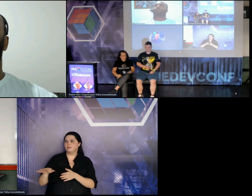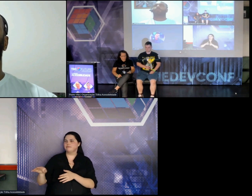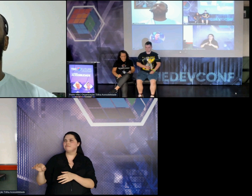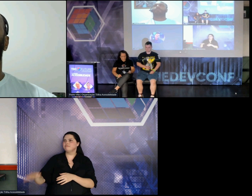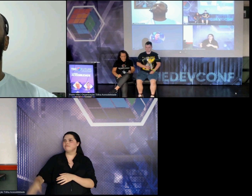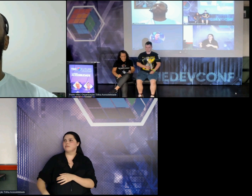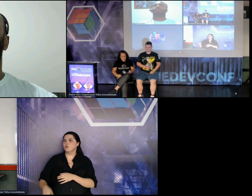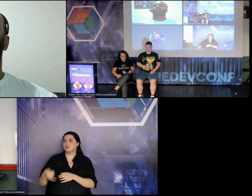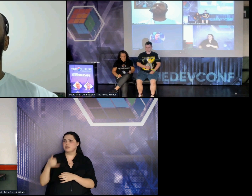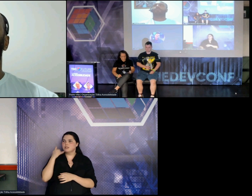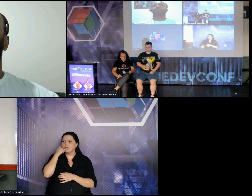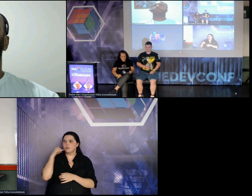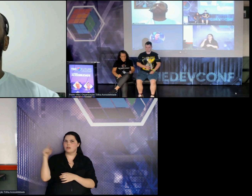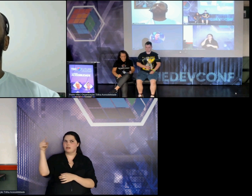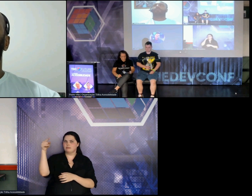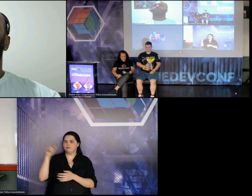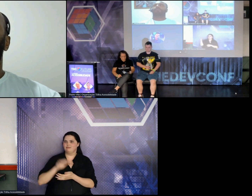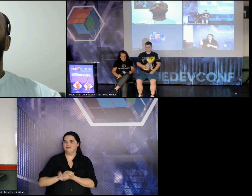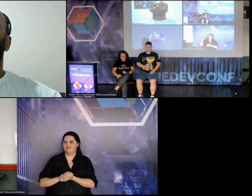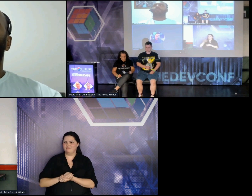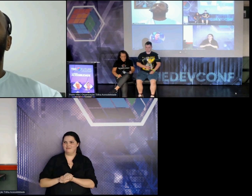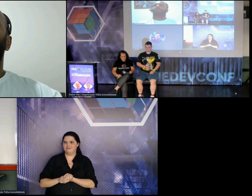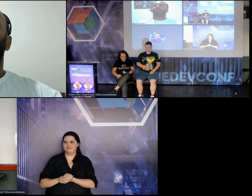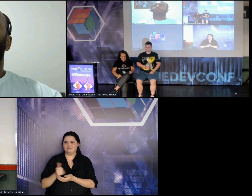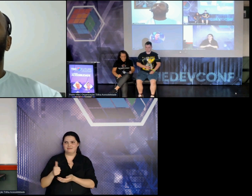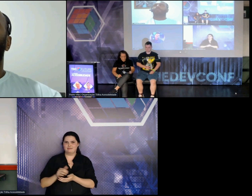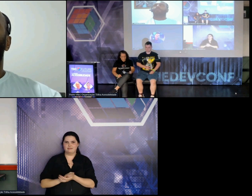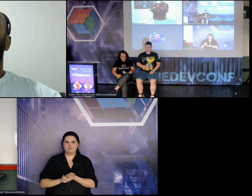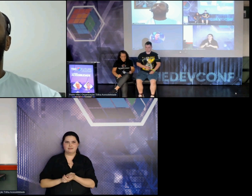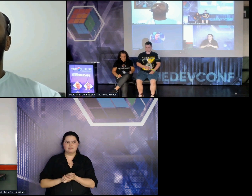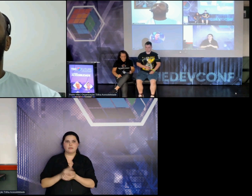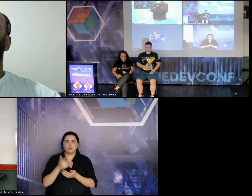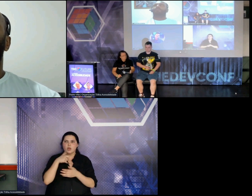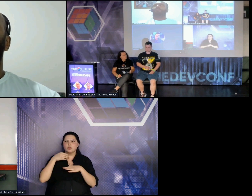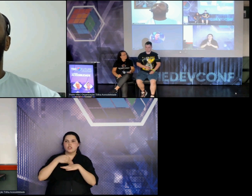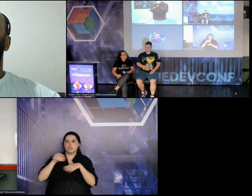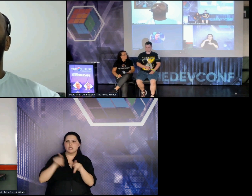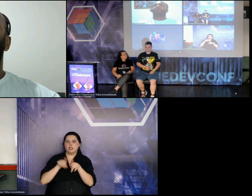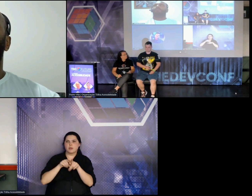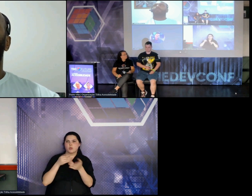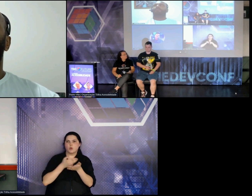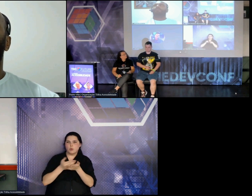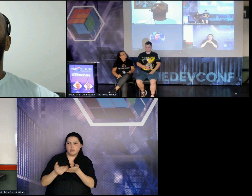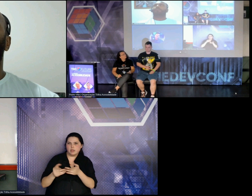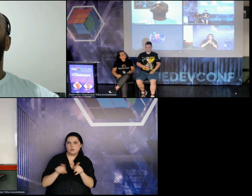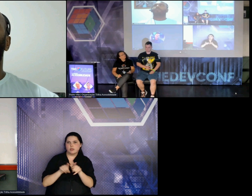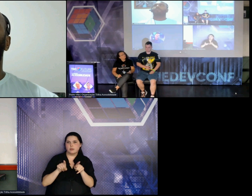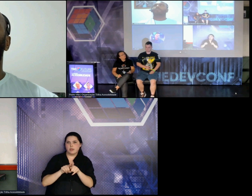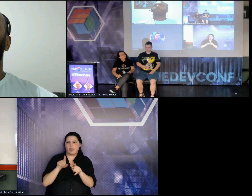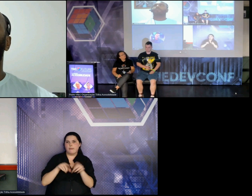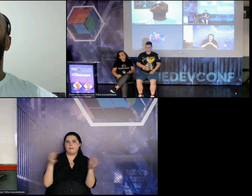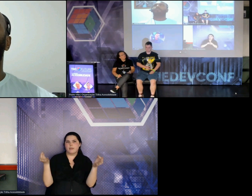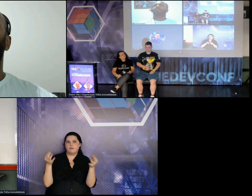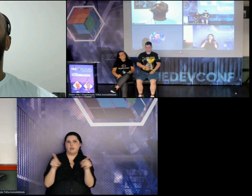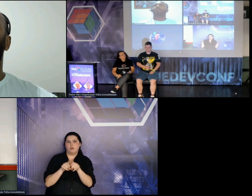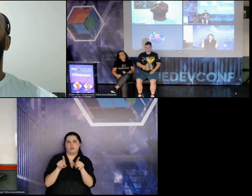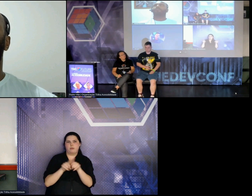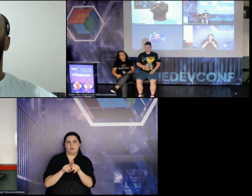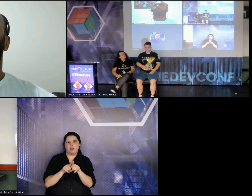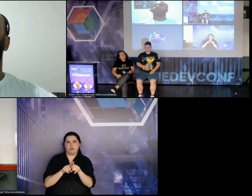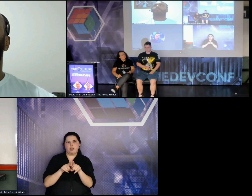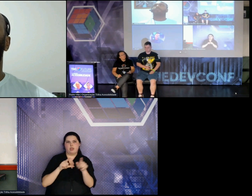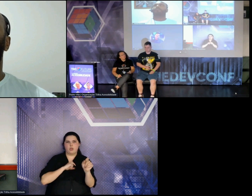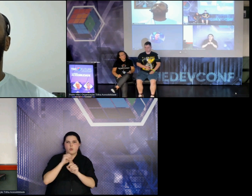eu acho que essa dica do pontapé inicial é perfeita, assim, da gente